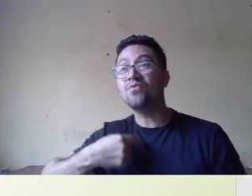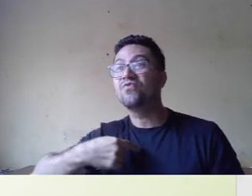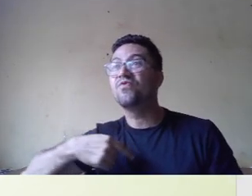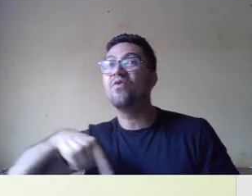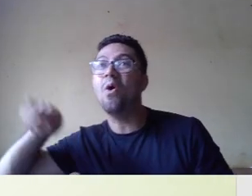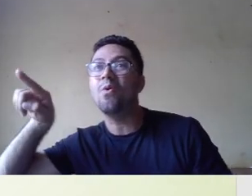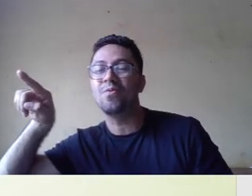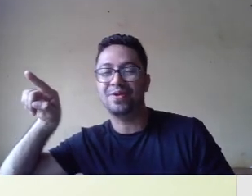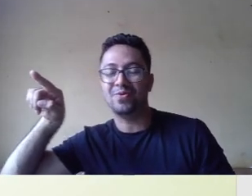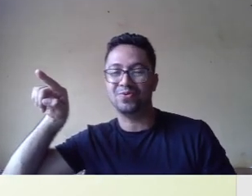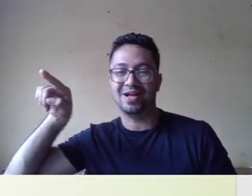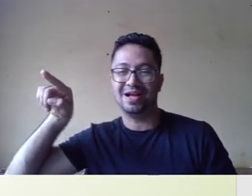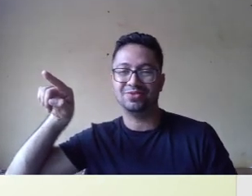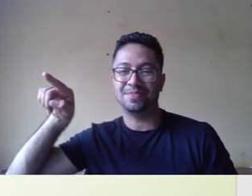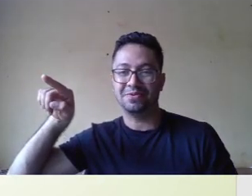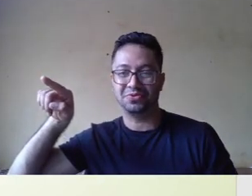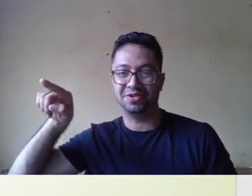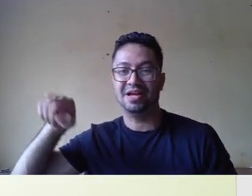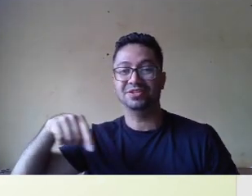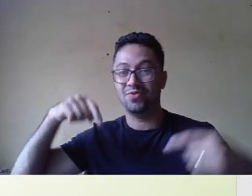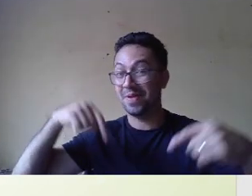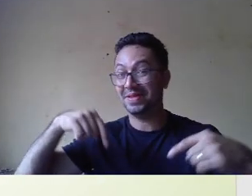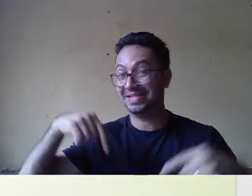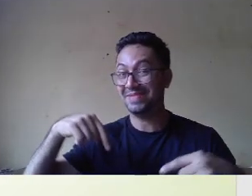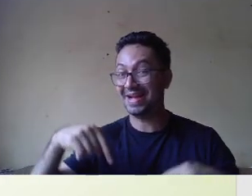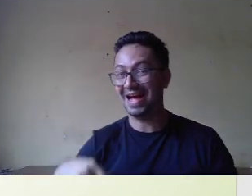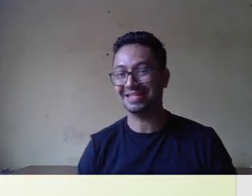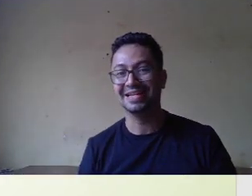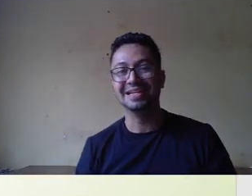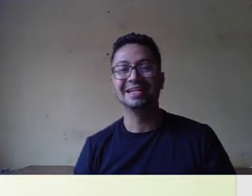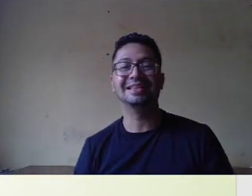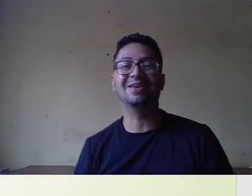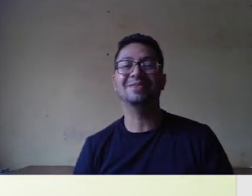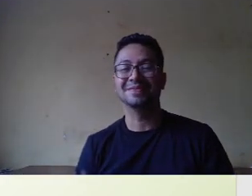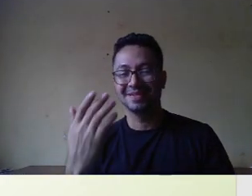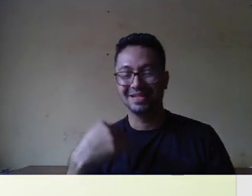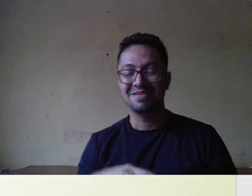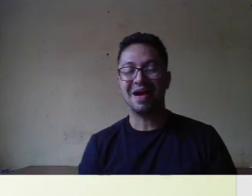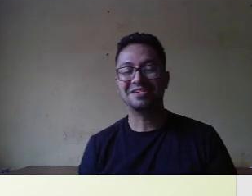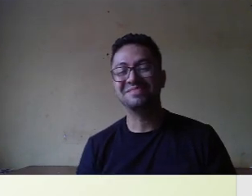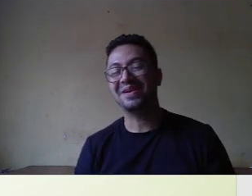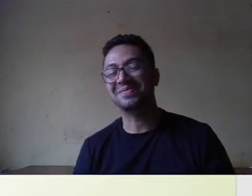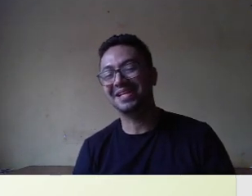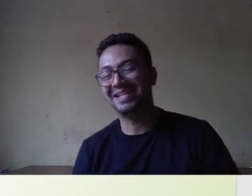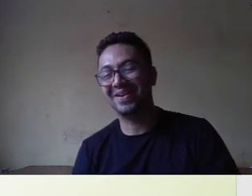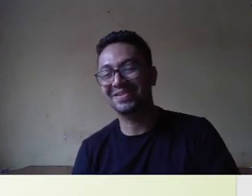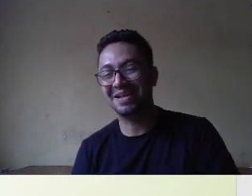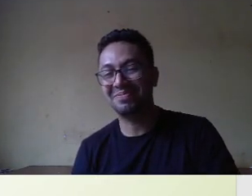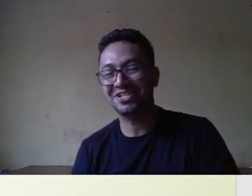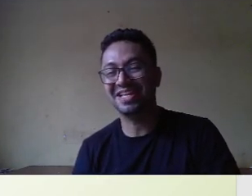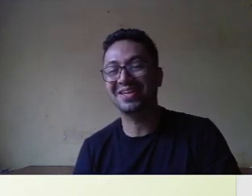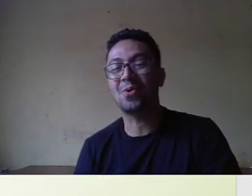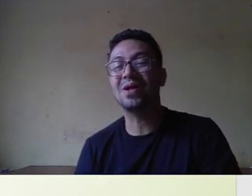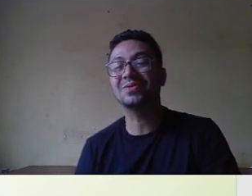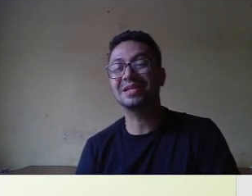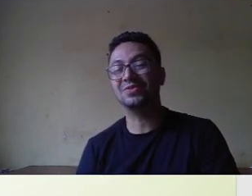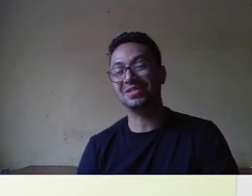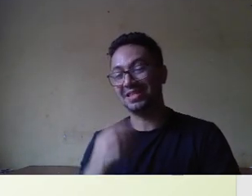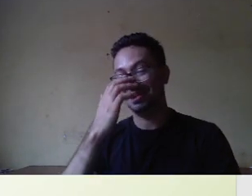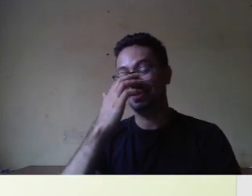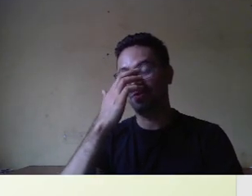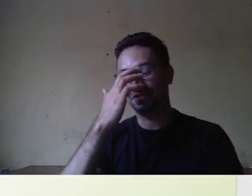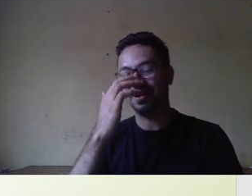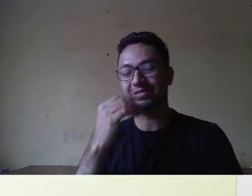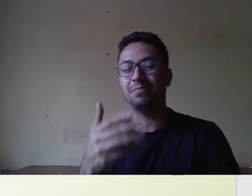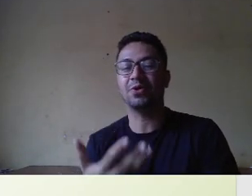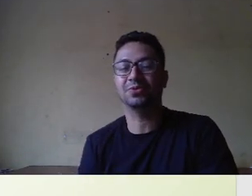eu não vou para algum lugar tomar um suco de laranja. Eu vou permanecer na minha casa. Então, partindo para o terceiro exemplo, a gente tem aqui, ó, quantos anos você